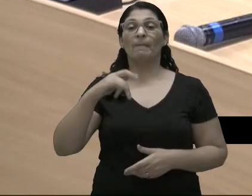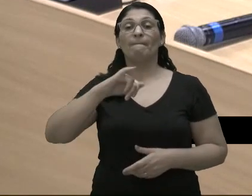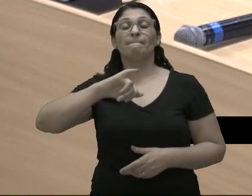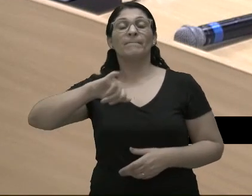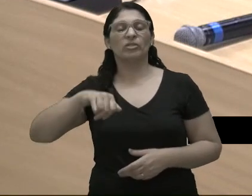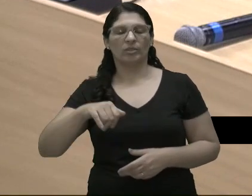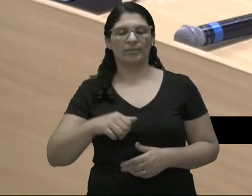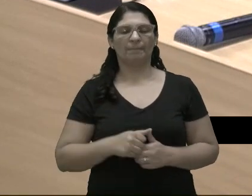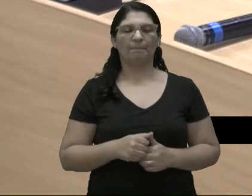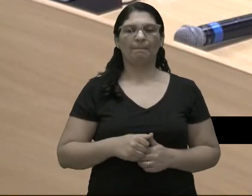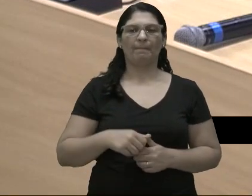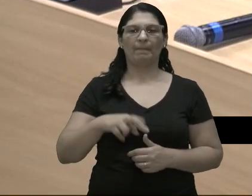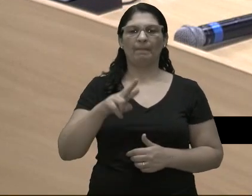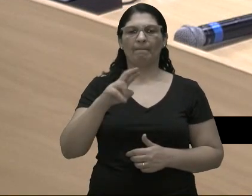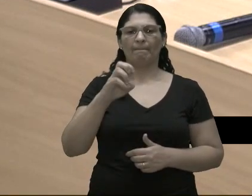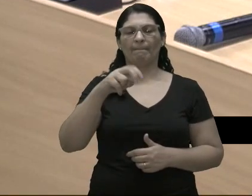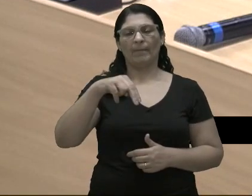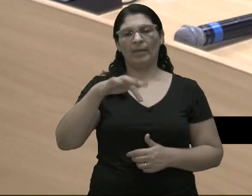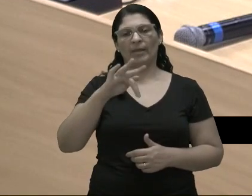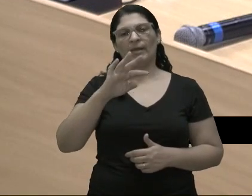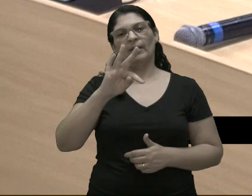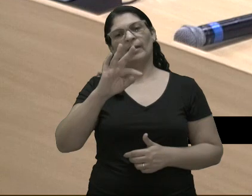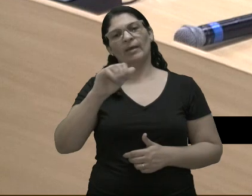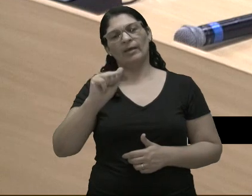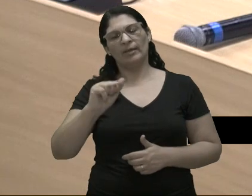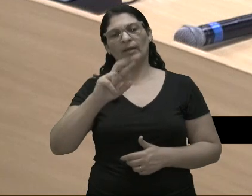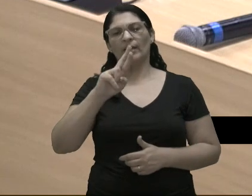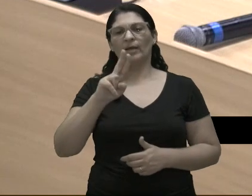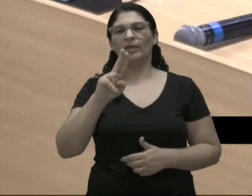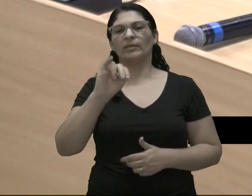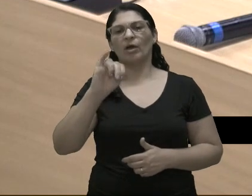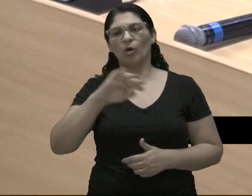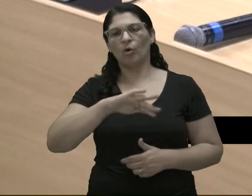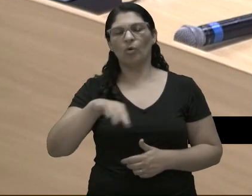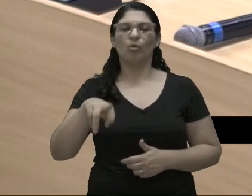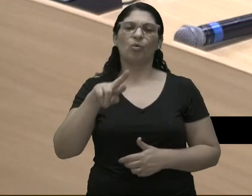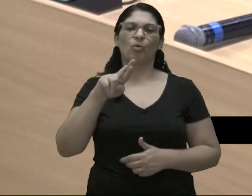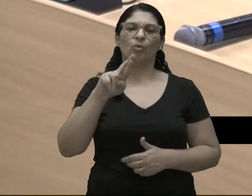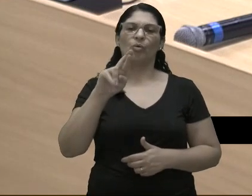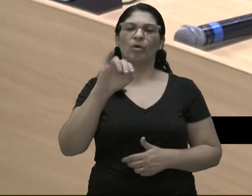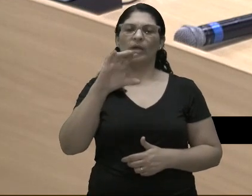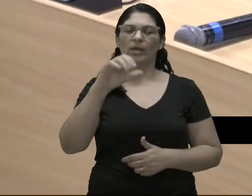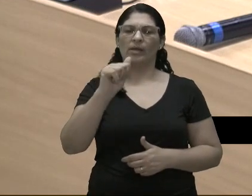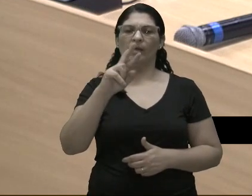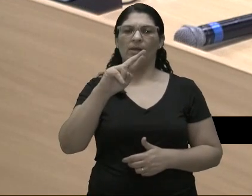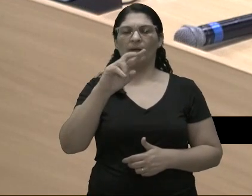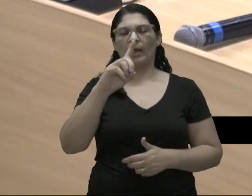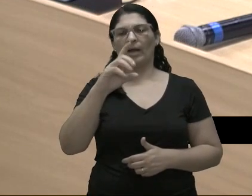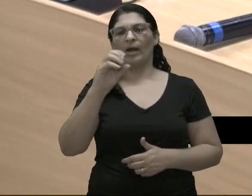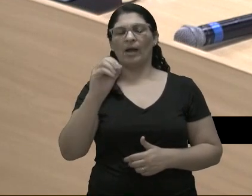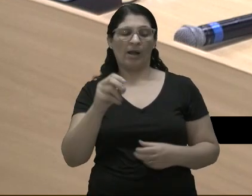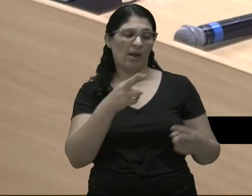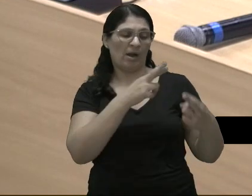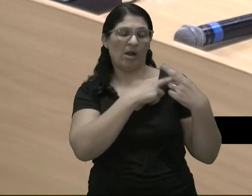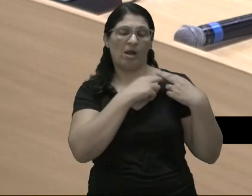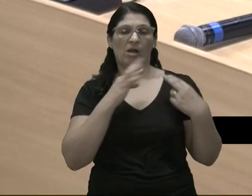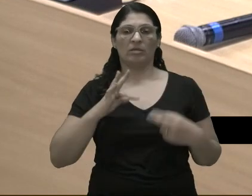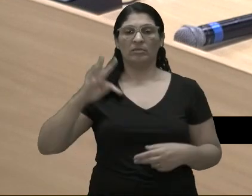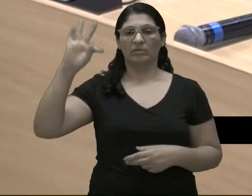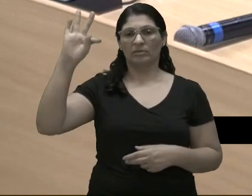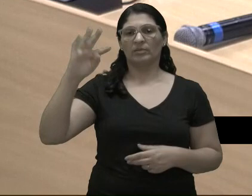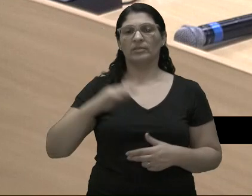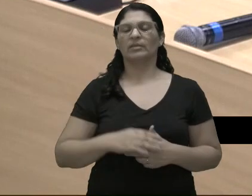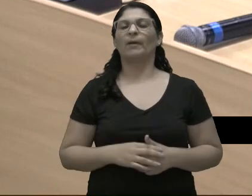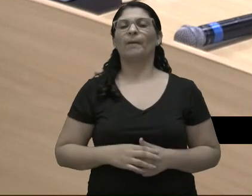Renata, Rui, Tânia e Dr. Carlos Guilherme, que é o responsável técnico. Na San Marino,